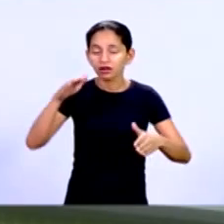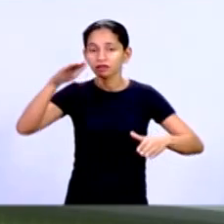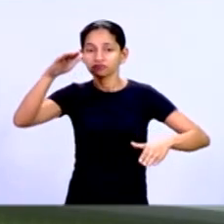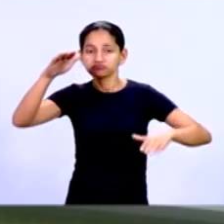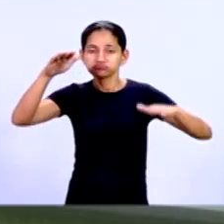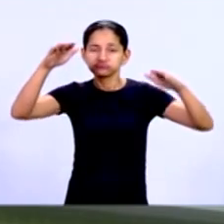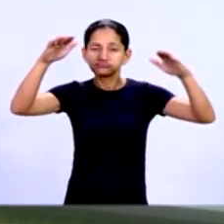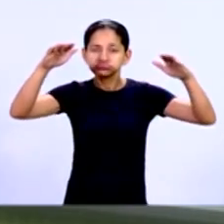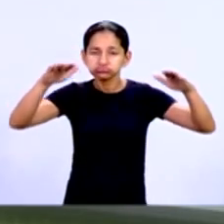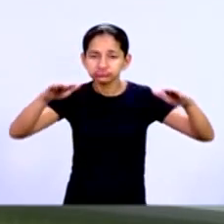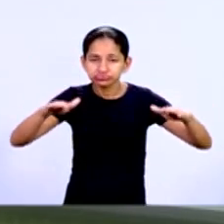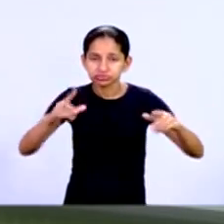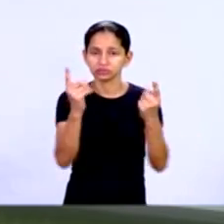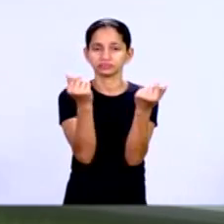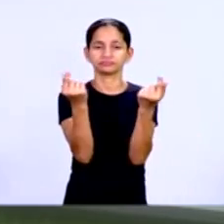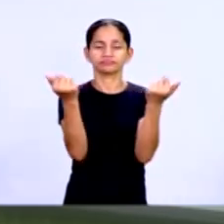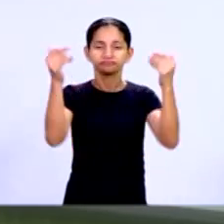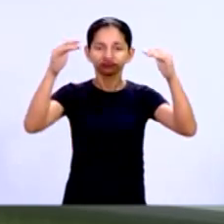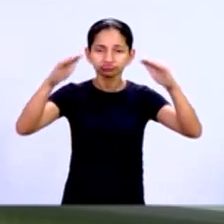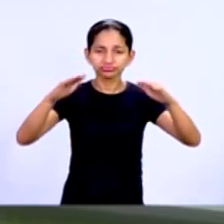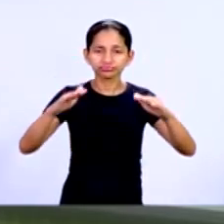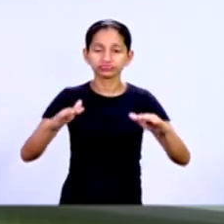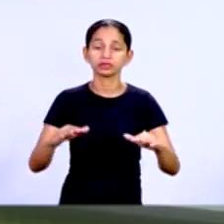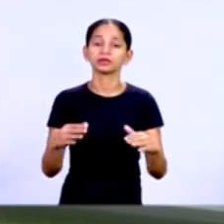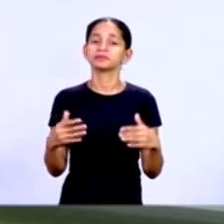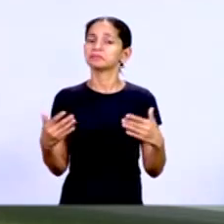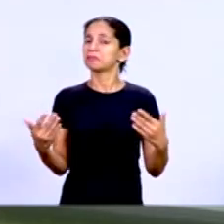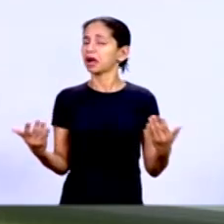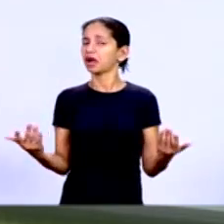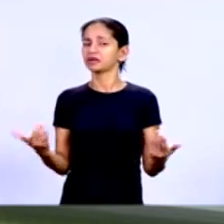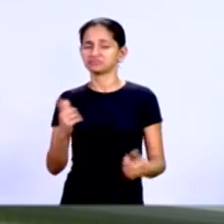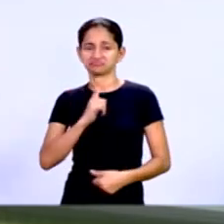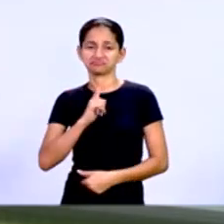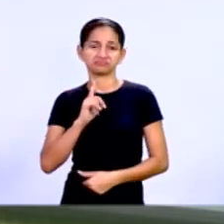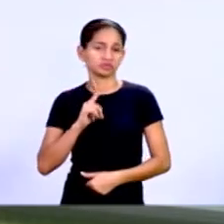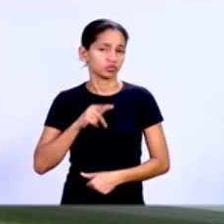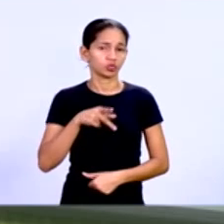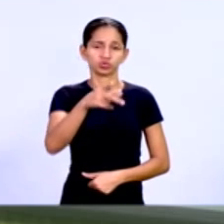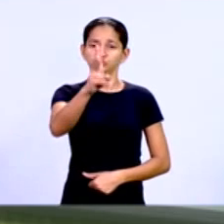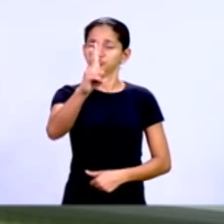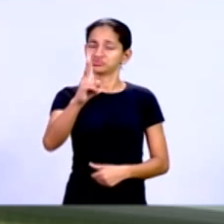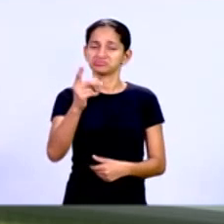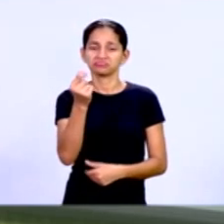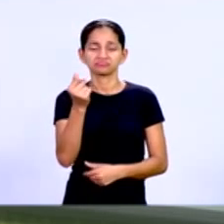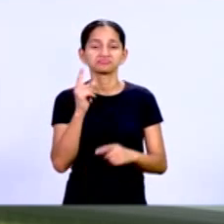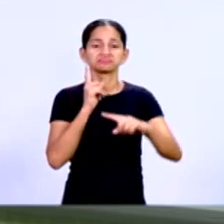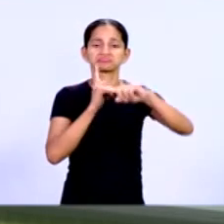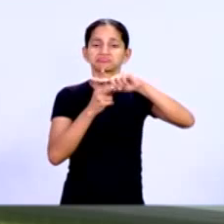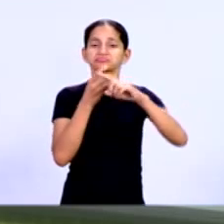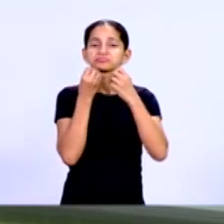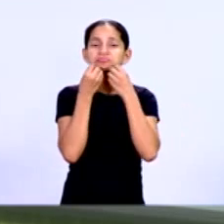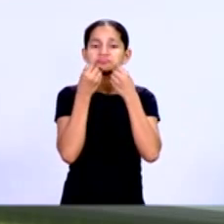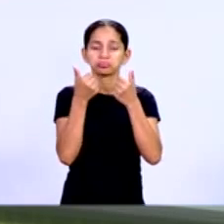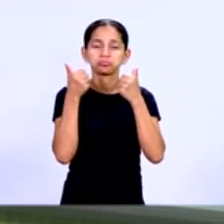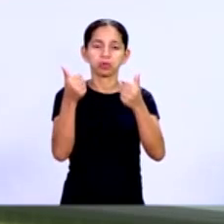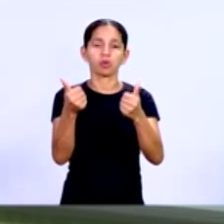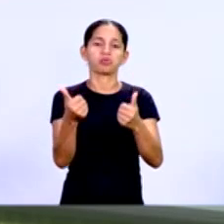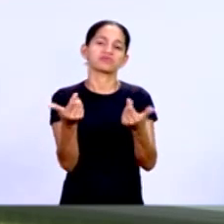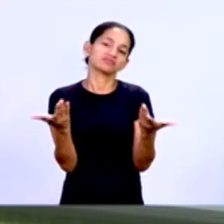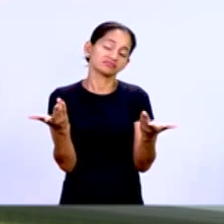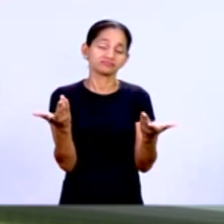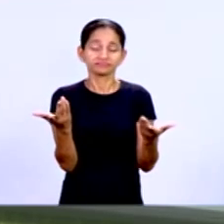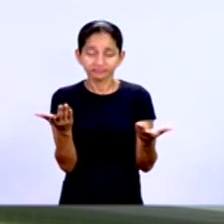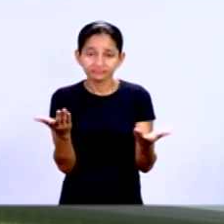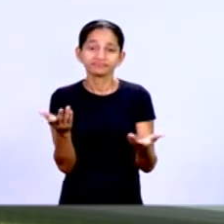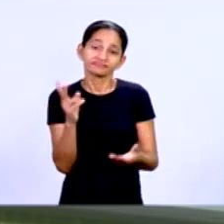um abalo por conta de vários motivos. Mesmo assim, a Petrobras ainda fecha com ações positivas, em